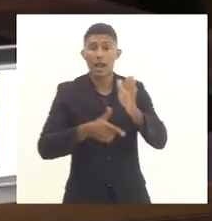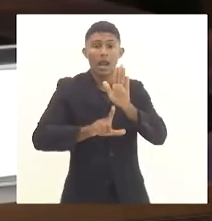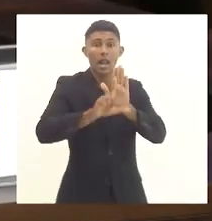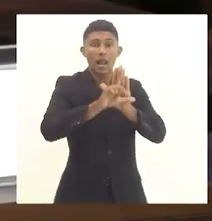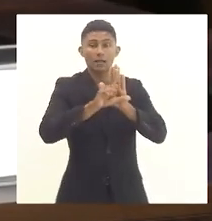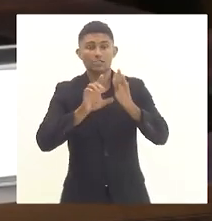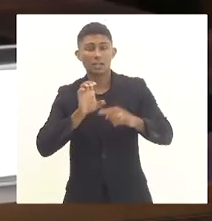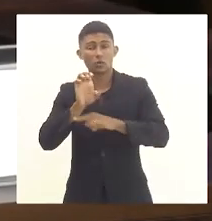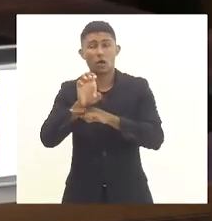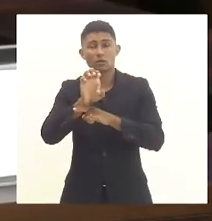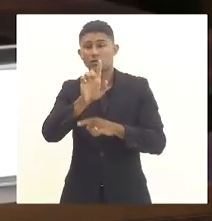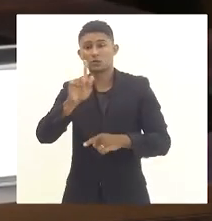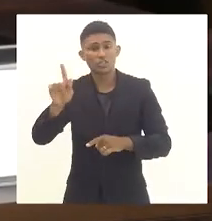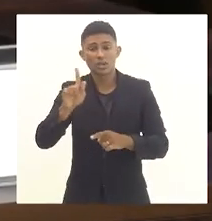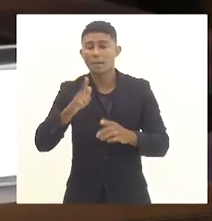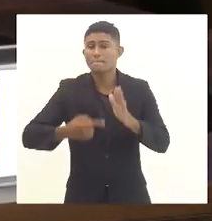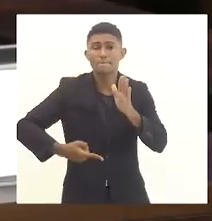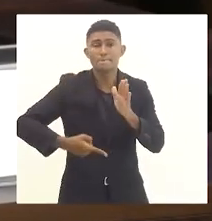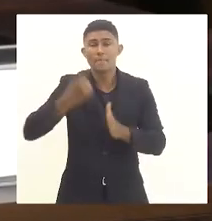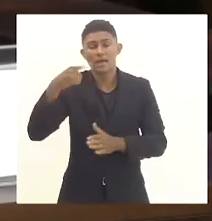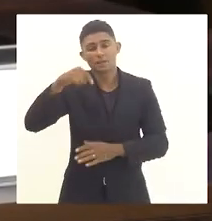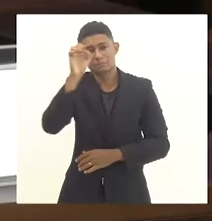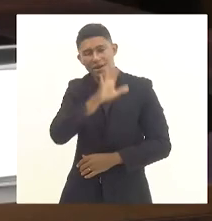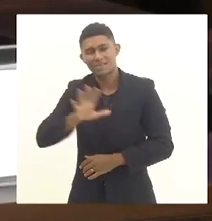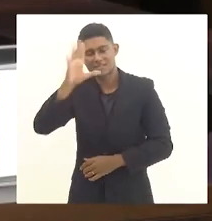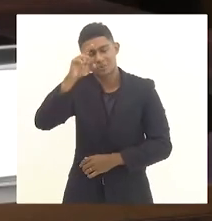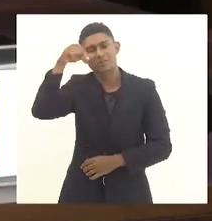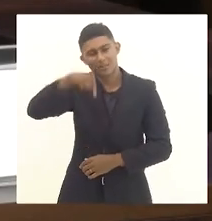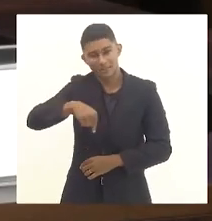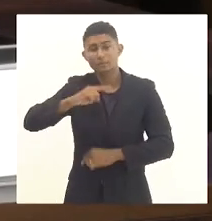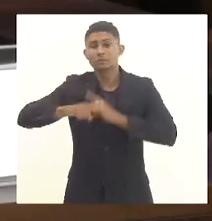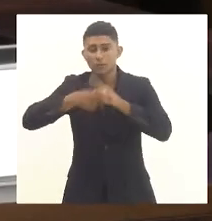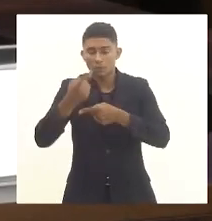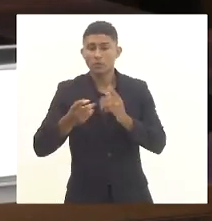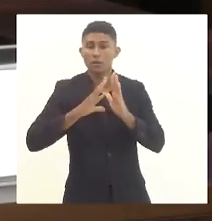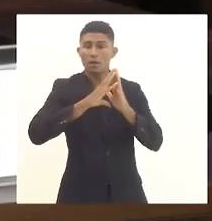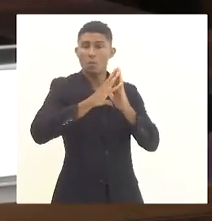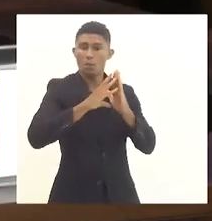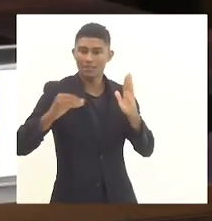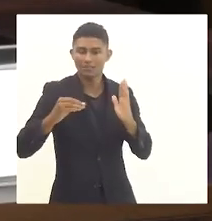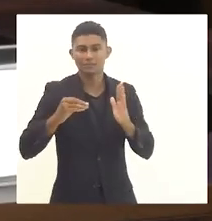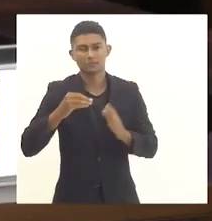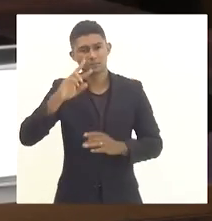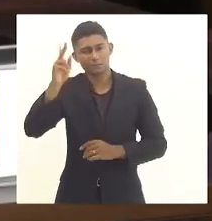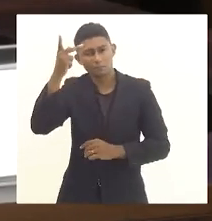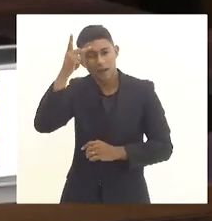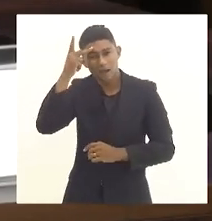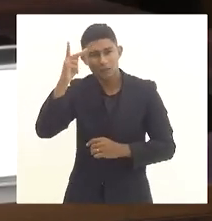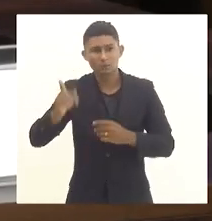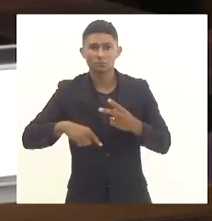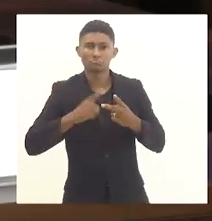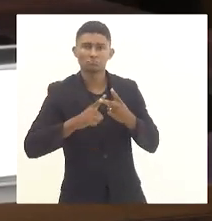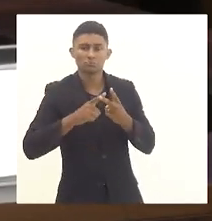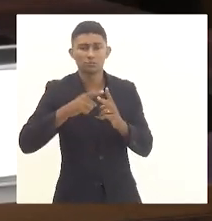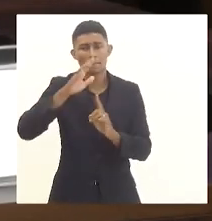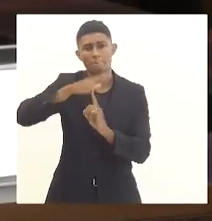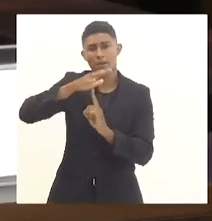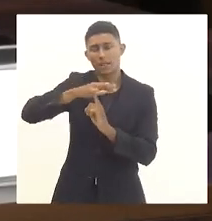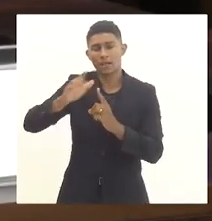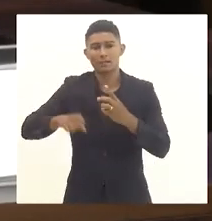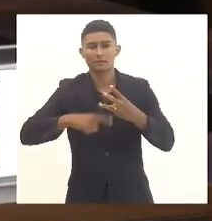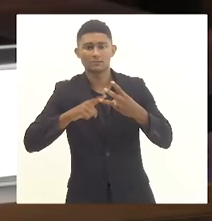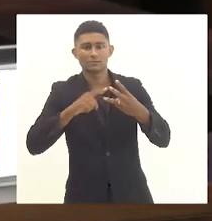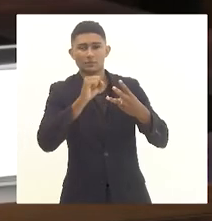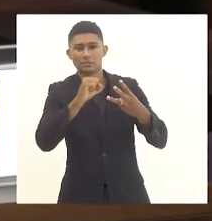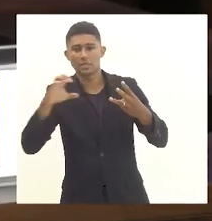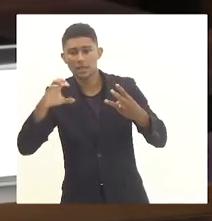de 5G do Brasil, modelo seguido depois por São Paulo e por Mato Grosso, e outros estados como Paraná, Santa Catarina, Rio